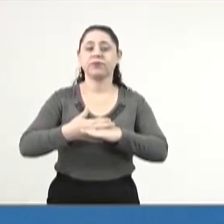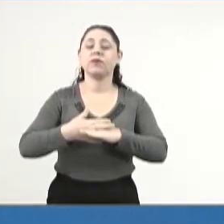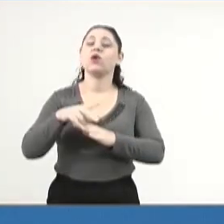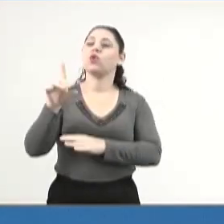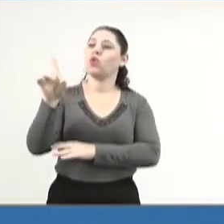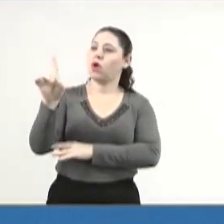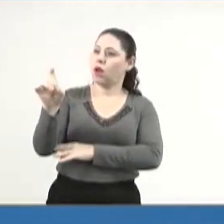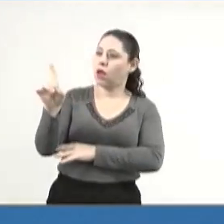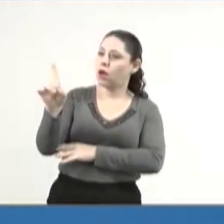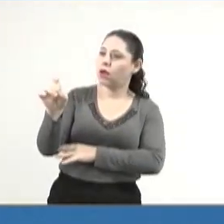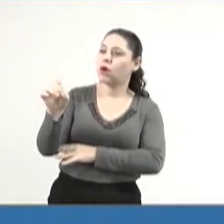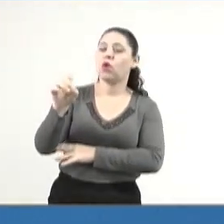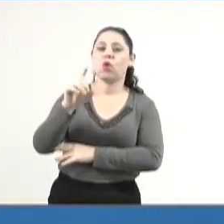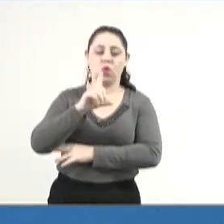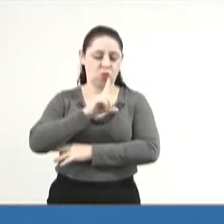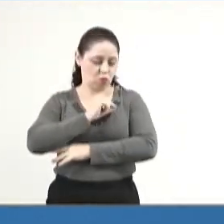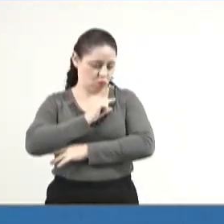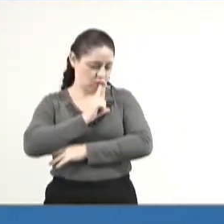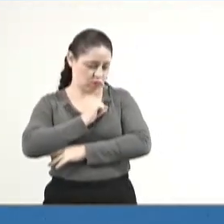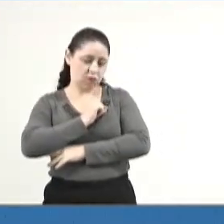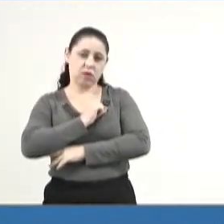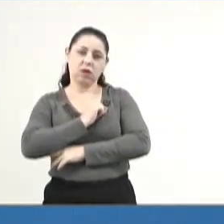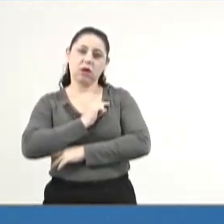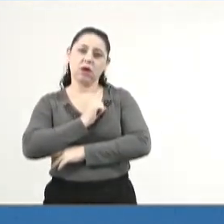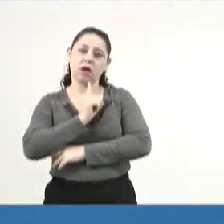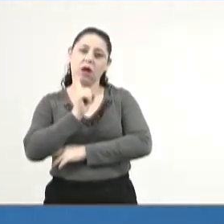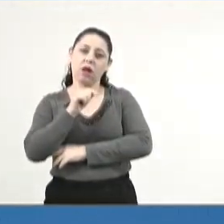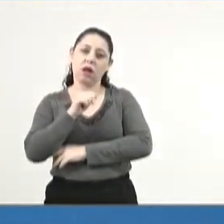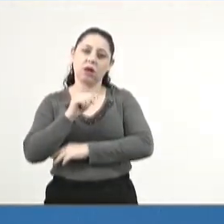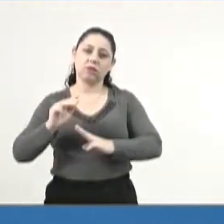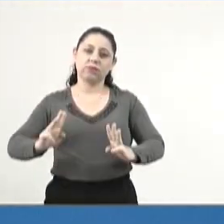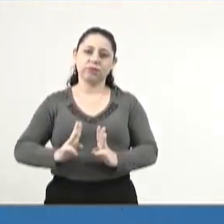de Dourados, ao CDB,